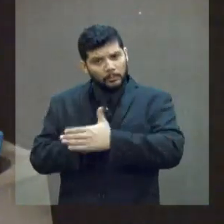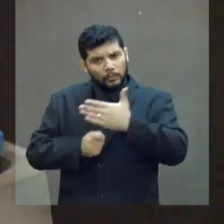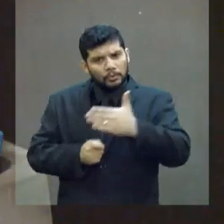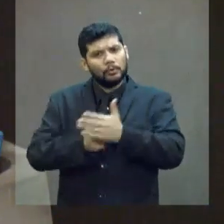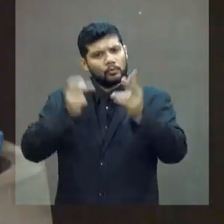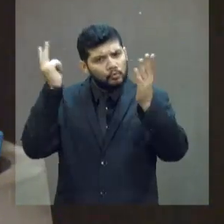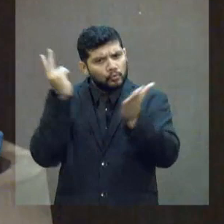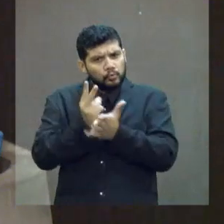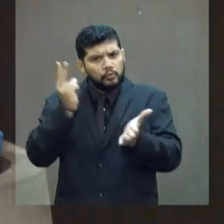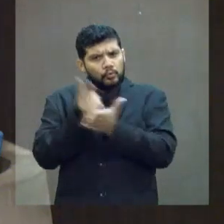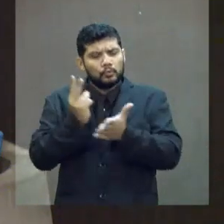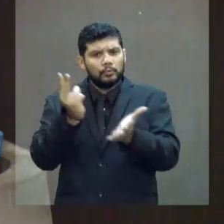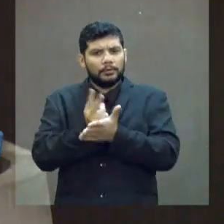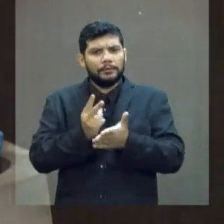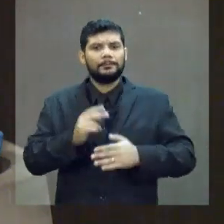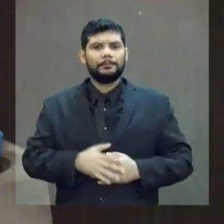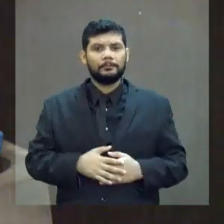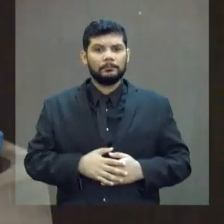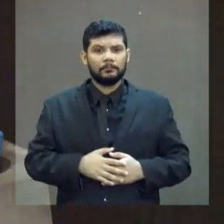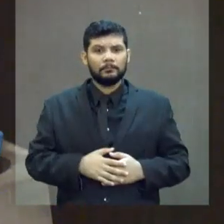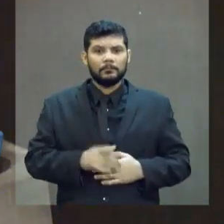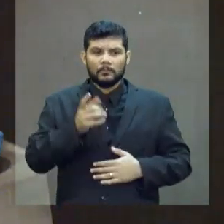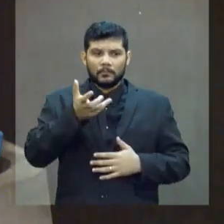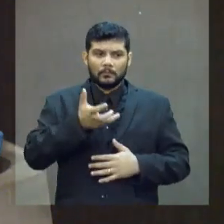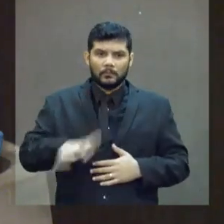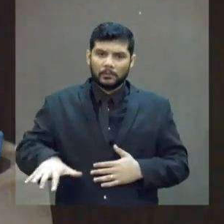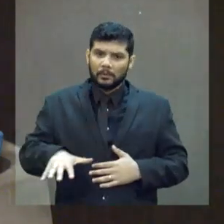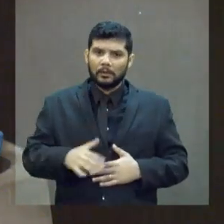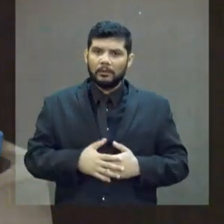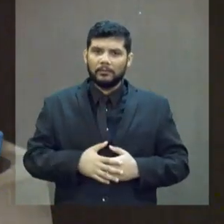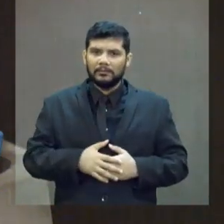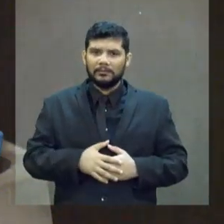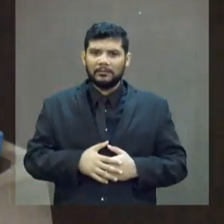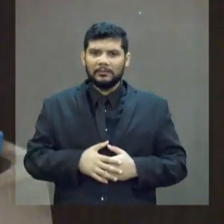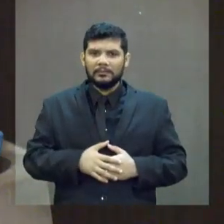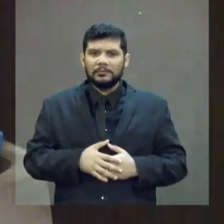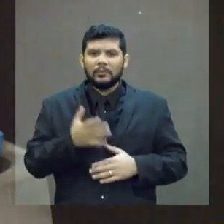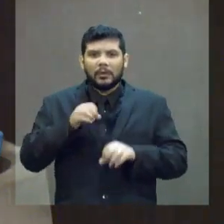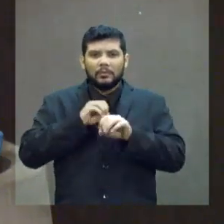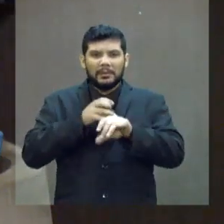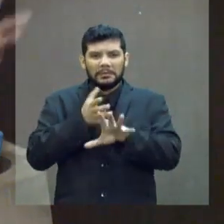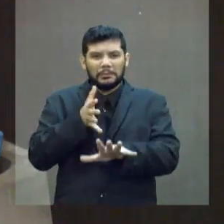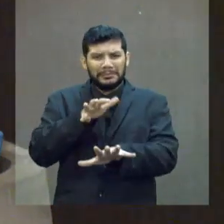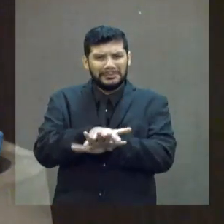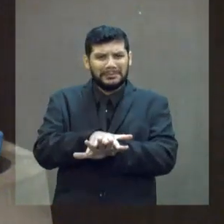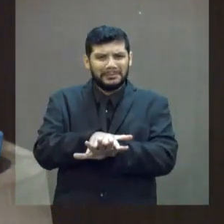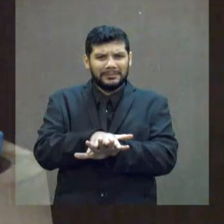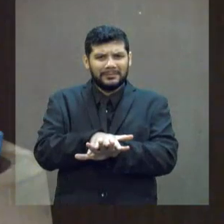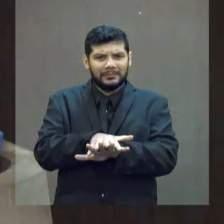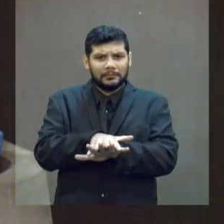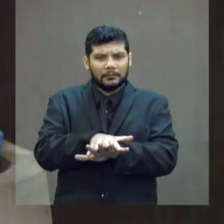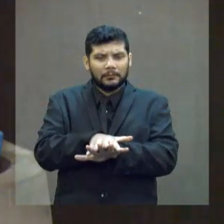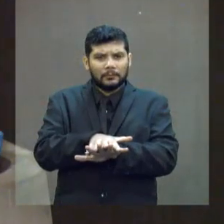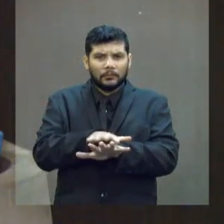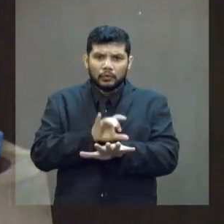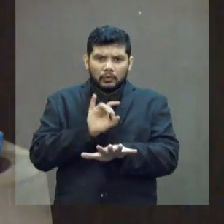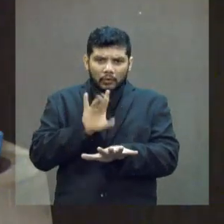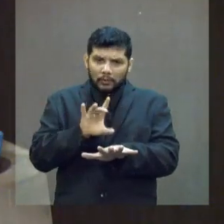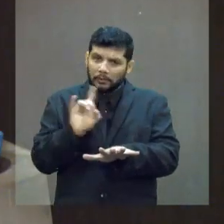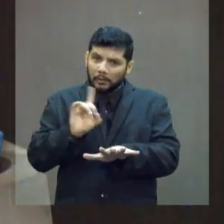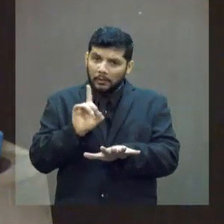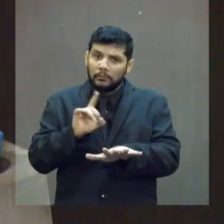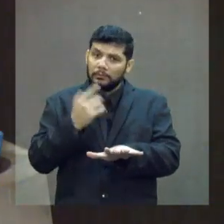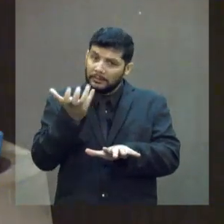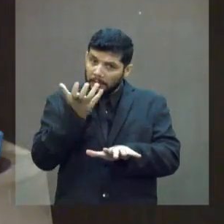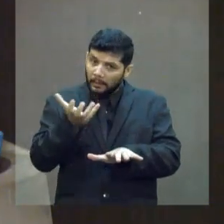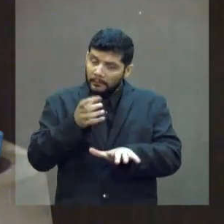que nós reflitamos. Nós não queremos só uma educação inclusiva, até porque se a educação for inclusiva, ela é educação.